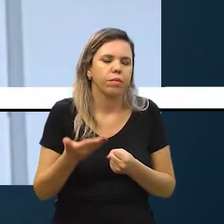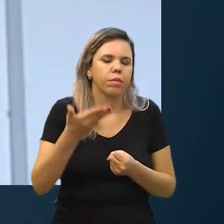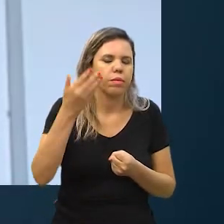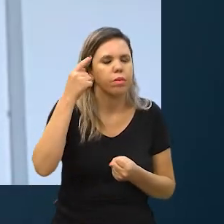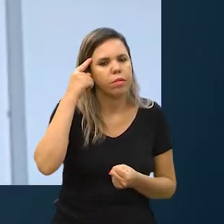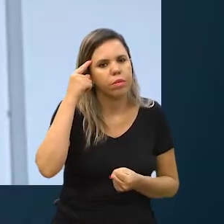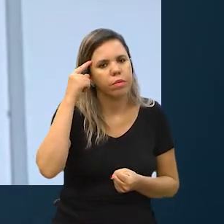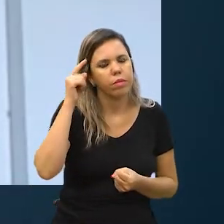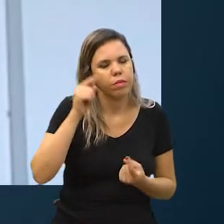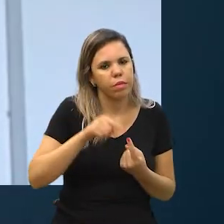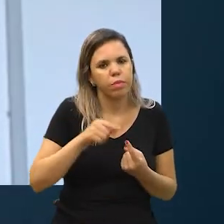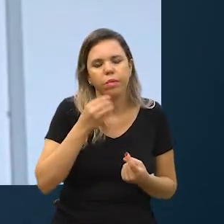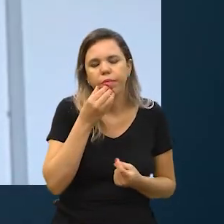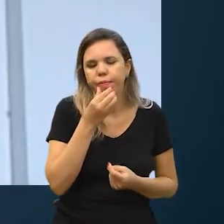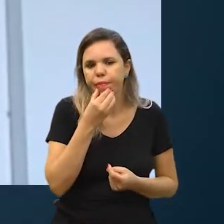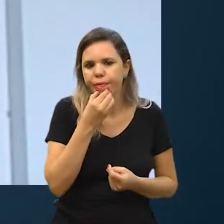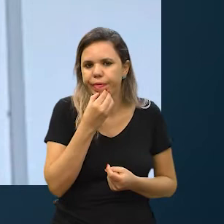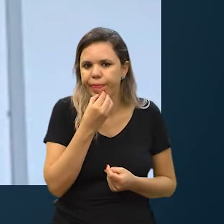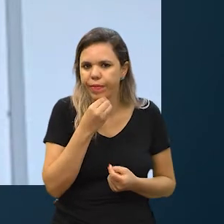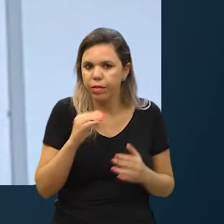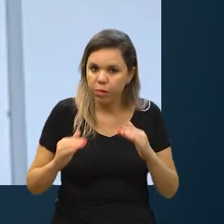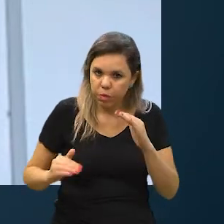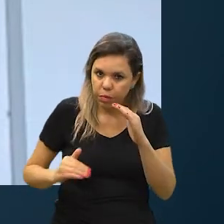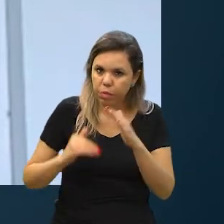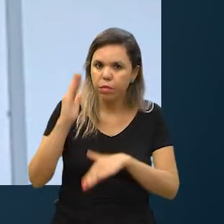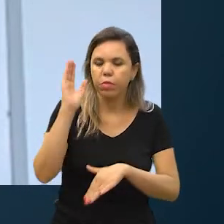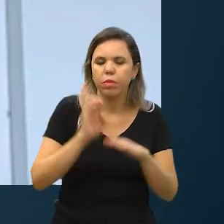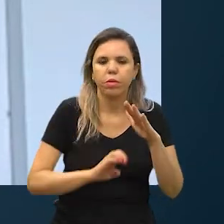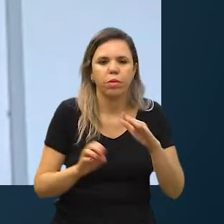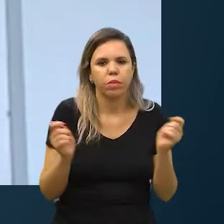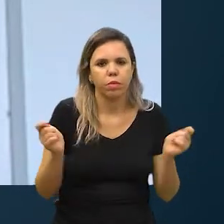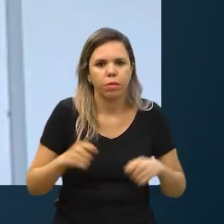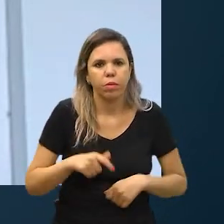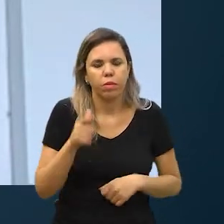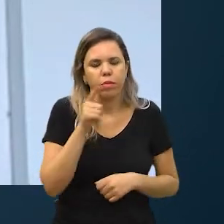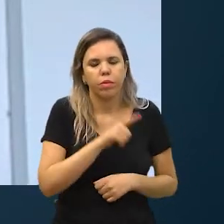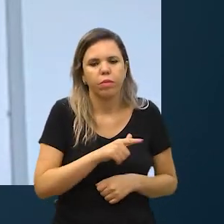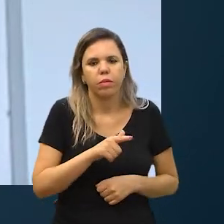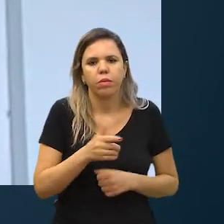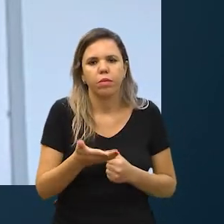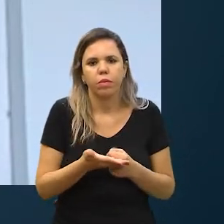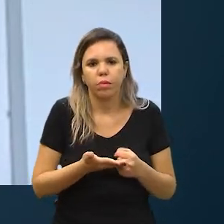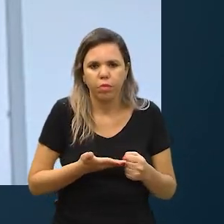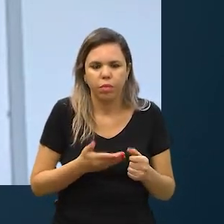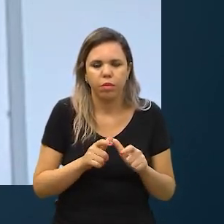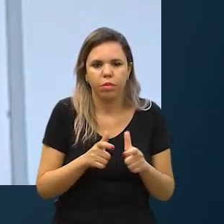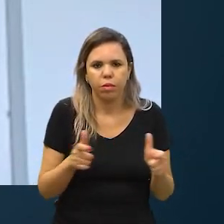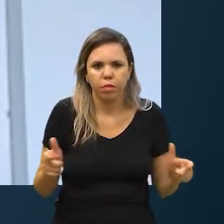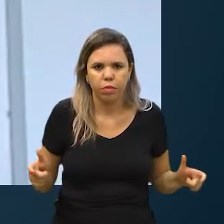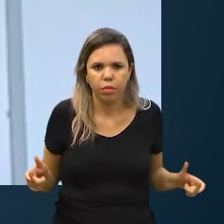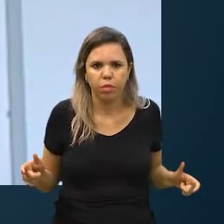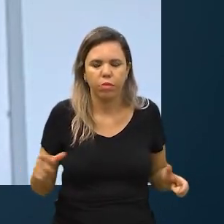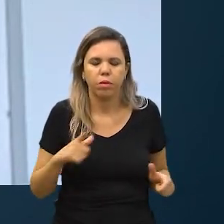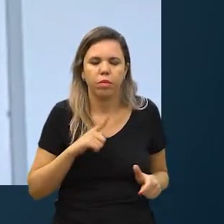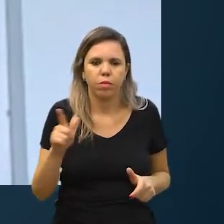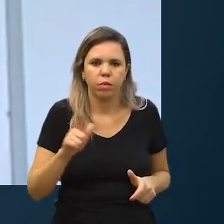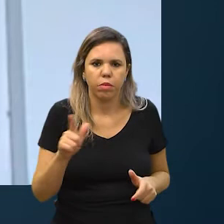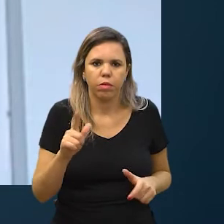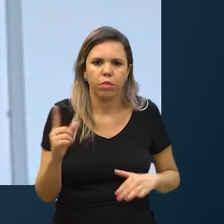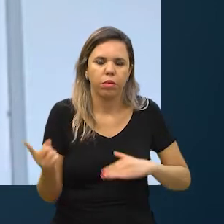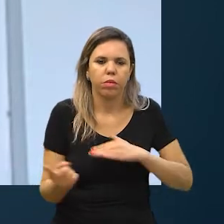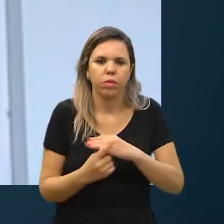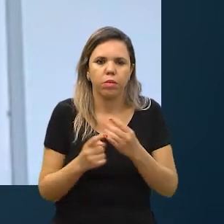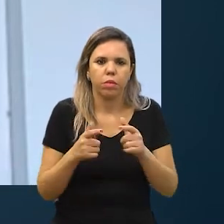Alto. A nossa ideia é atingir o máximo de empresas, médias e que estão crescendo. Claro que a gente tem alguns clientes